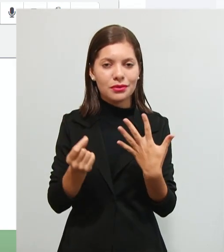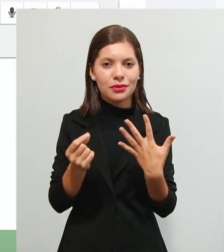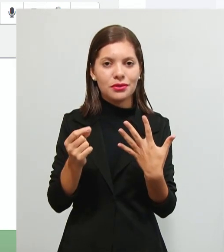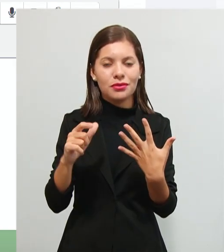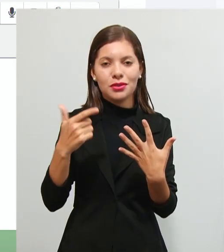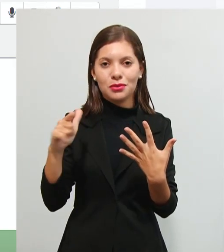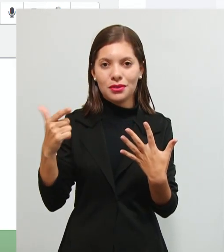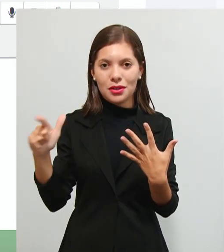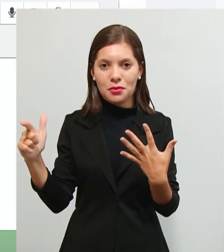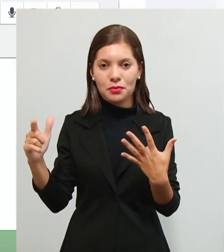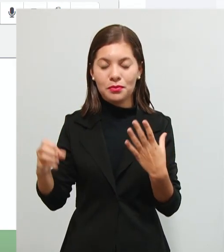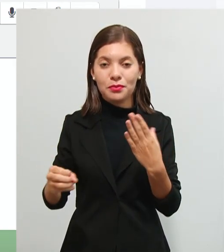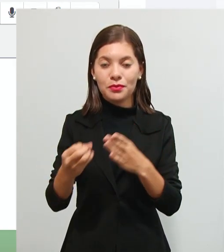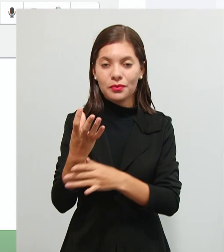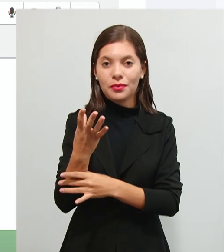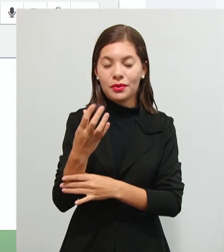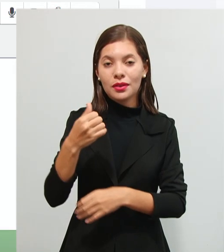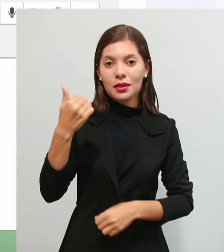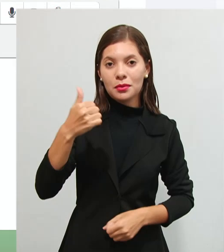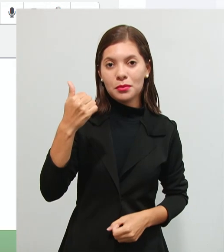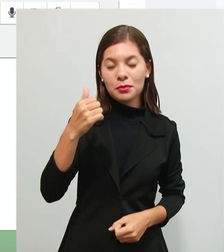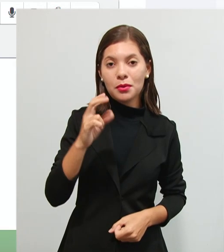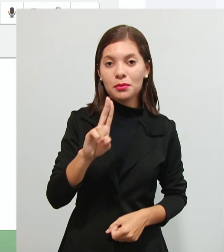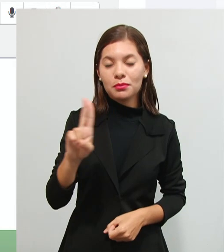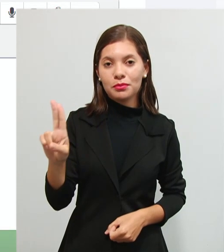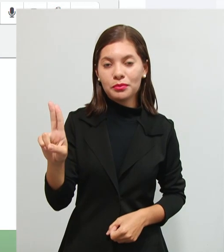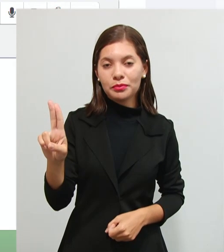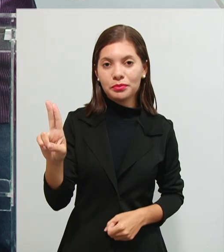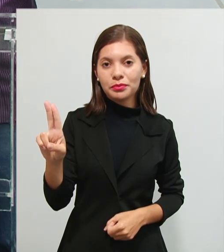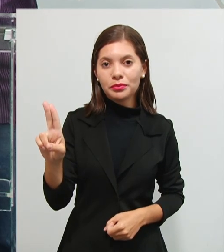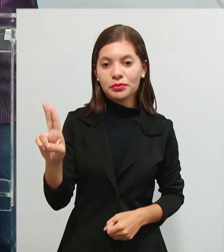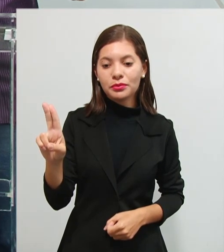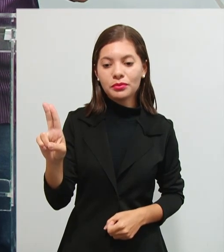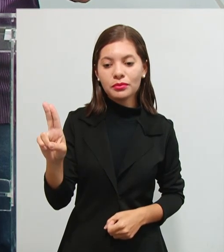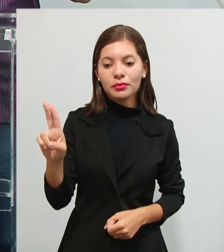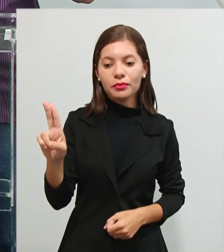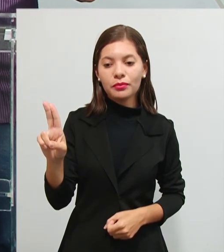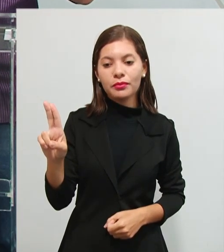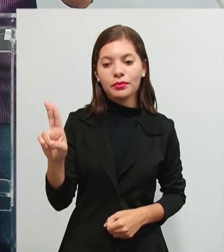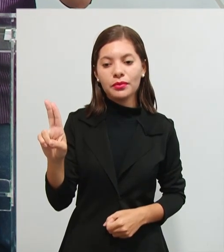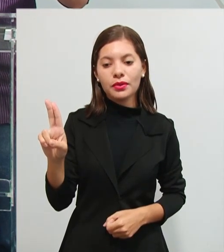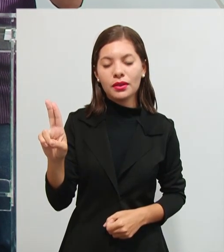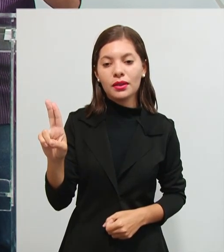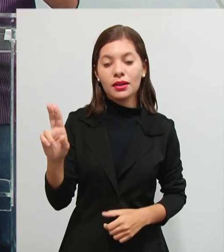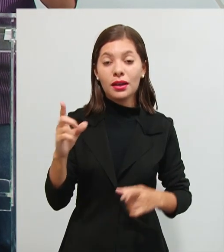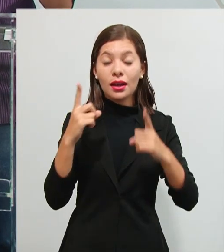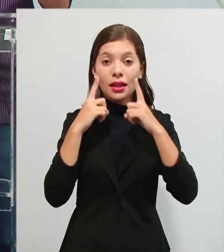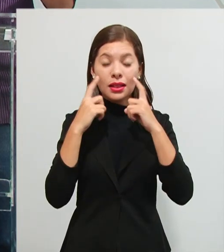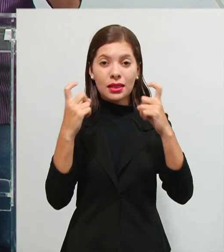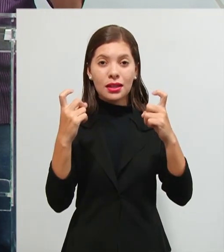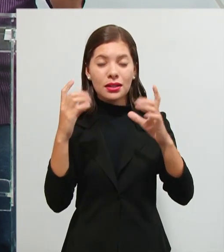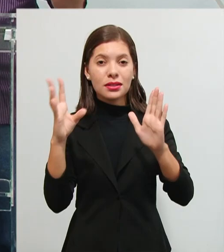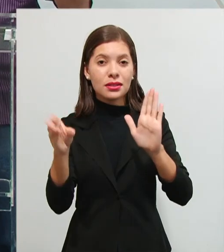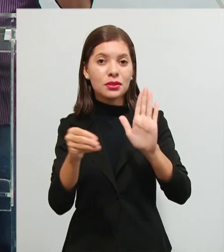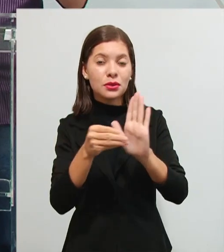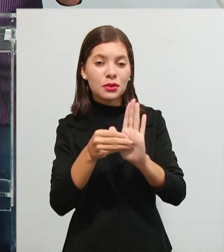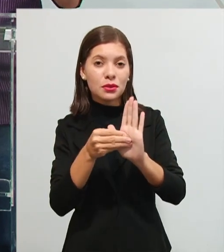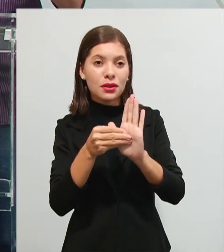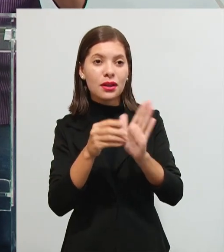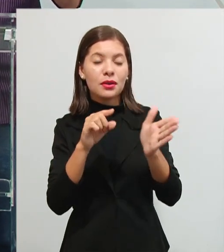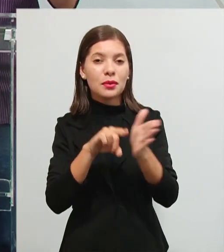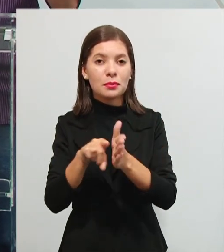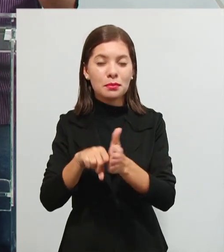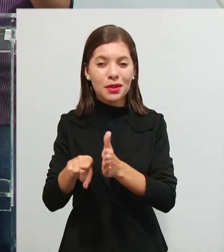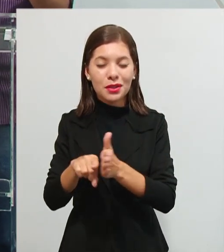vai criar primeiro o nome da questão, já que você vai poder reutilizá-la. Então, é interessante colocar uma questão